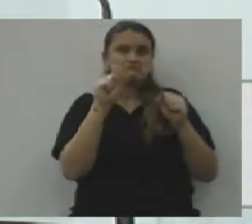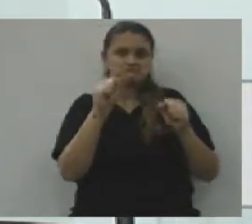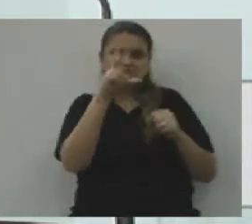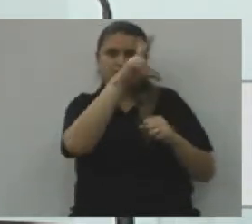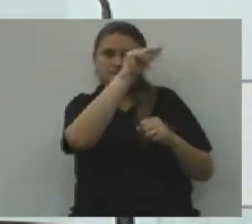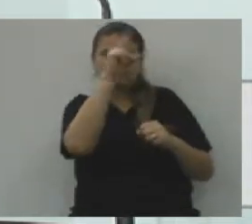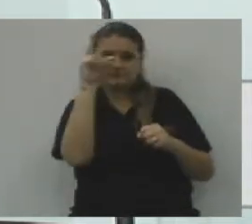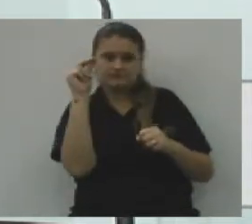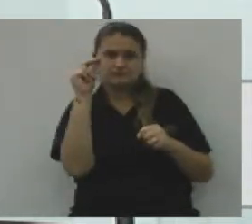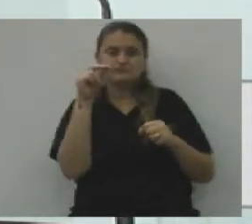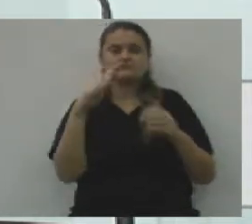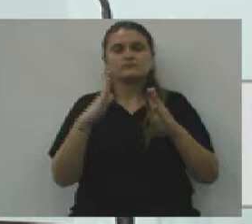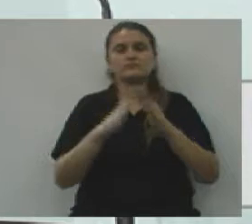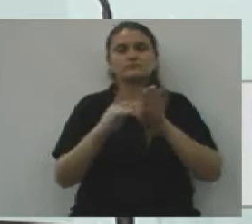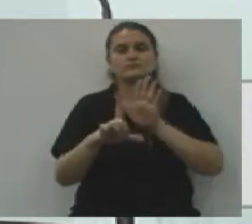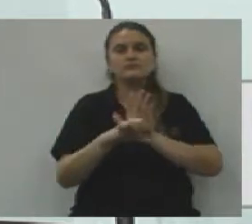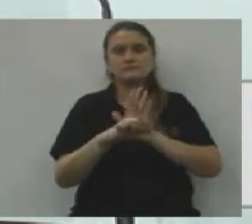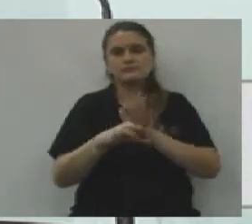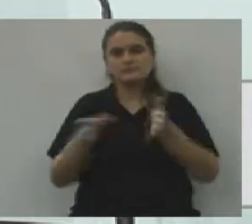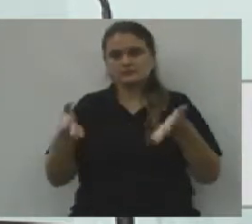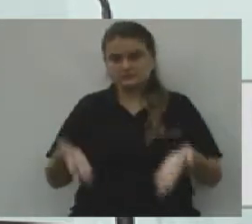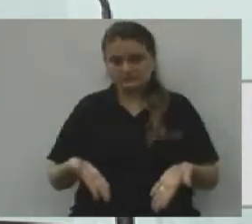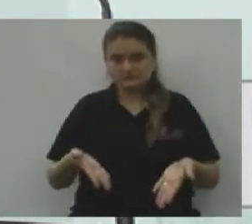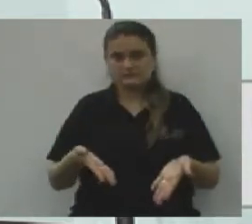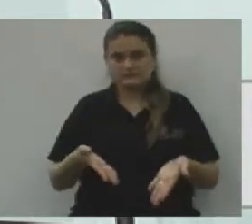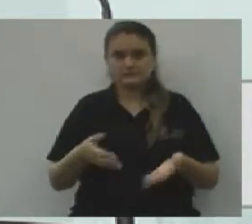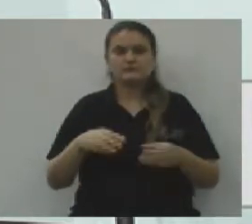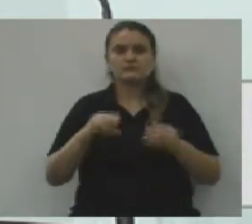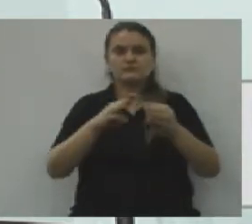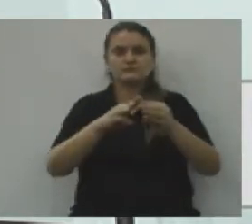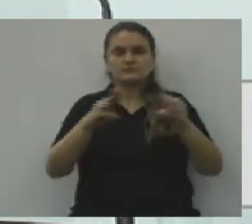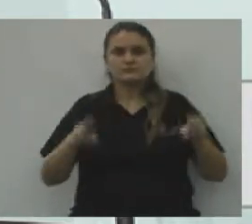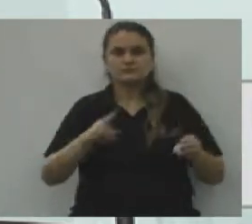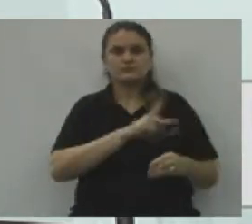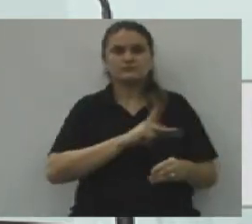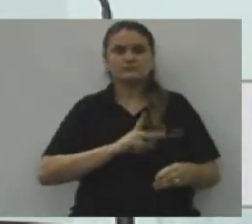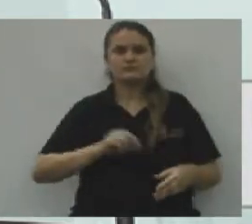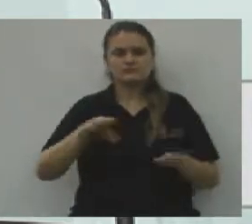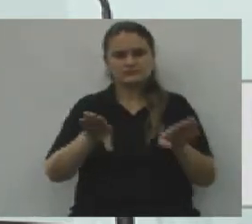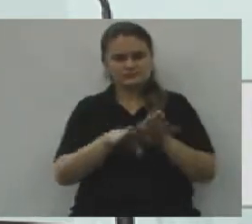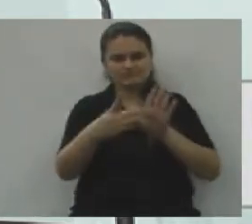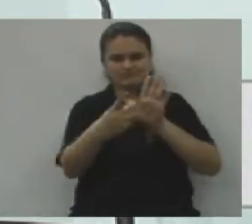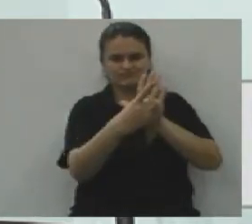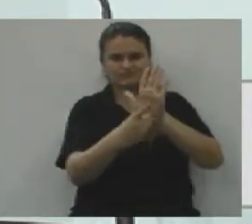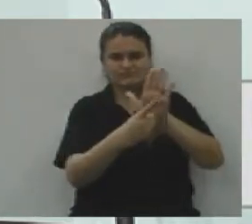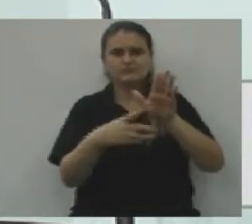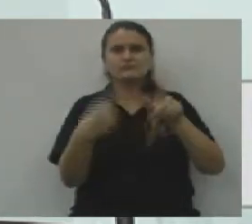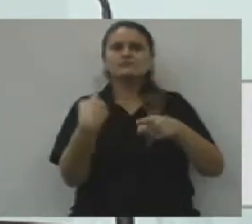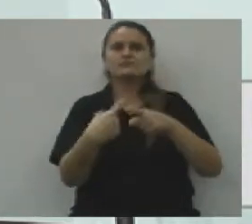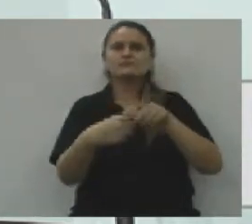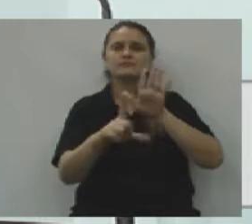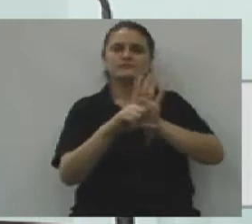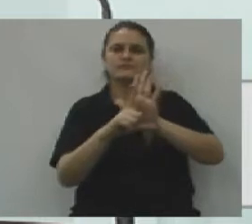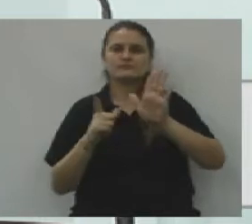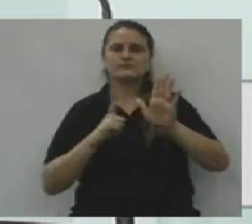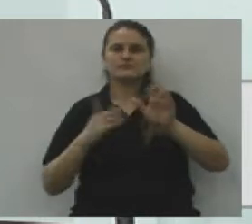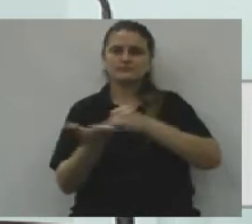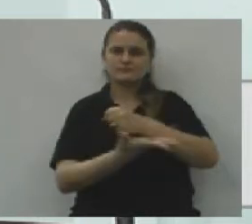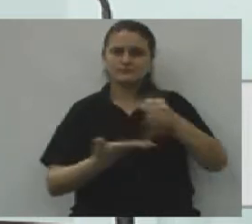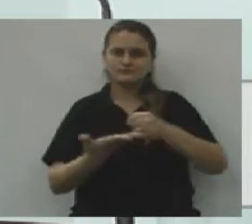Poder Legislativo, agora ao Ministério Público, também decretar, porque a lei ampara